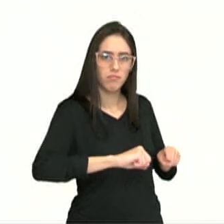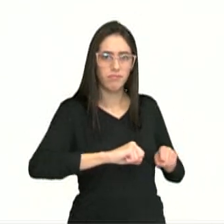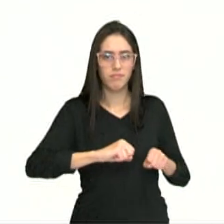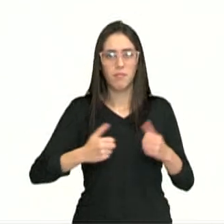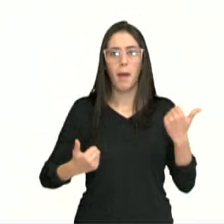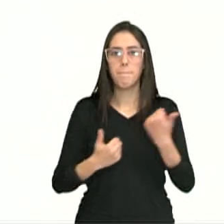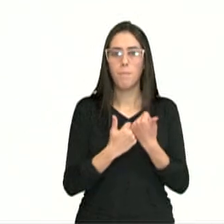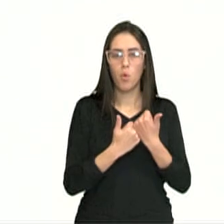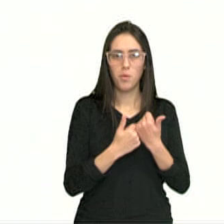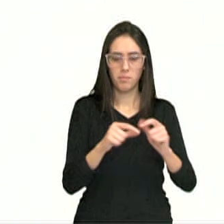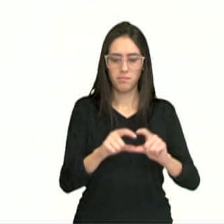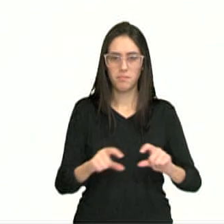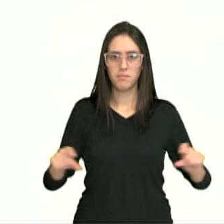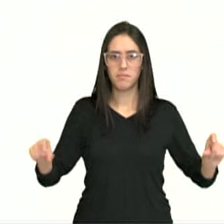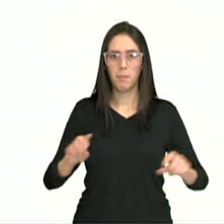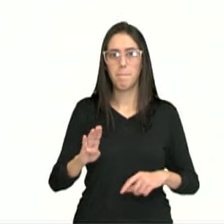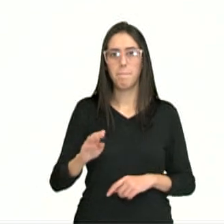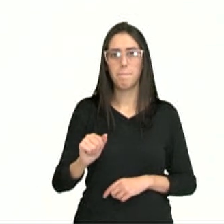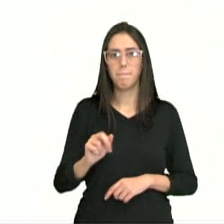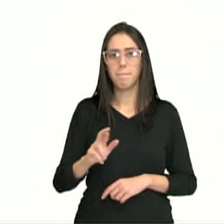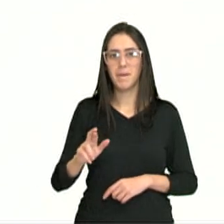barra.